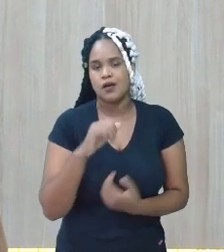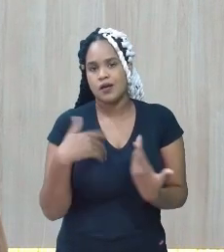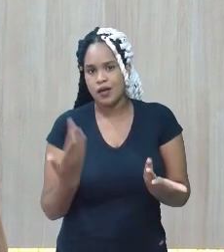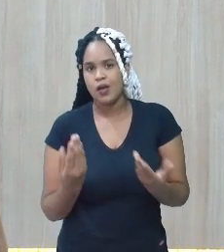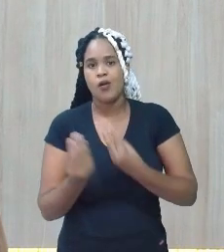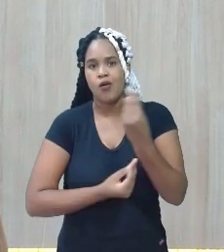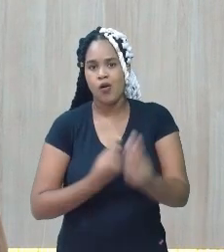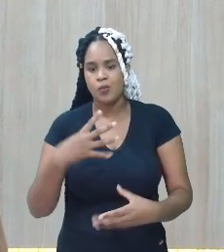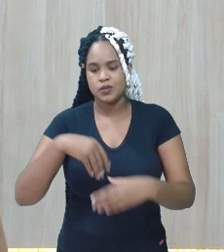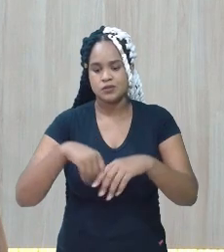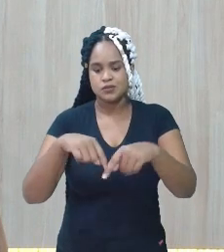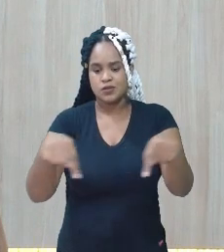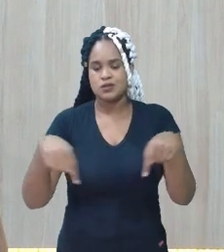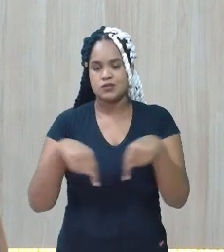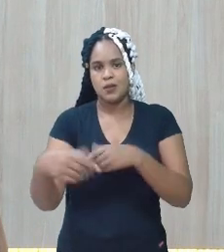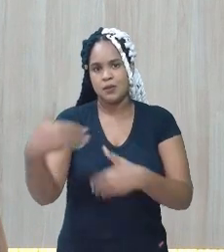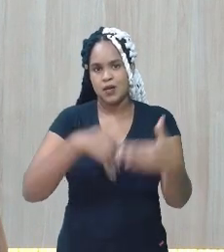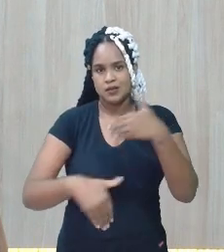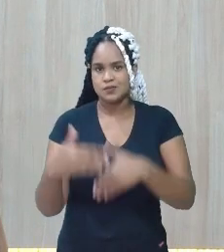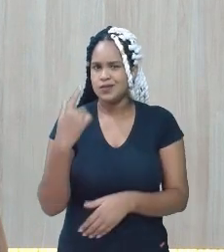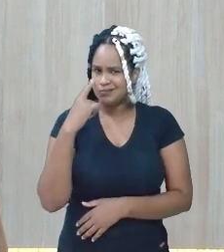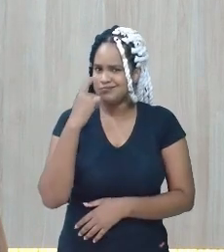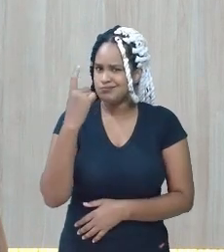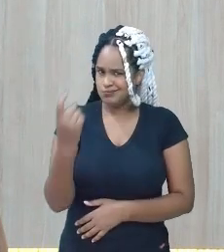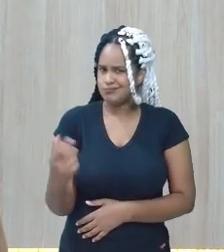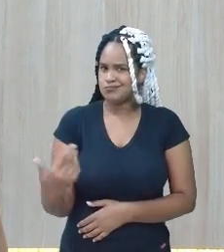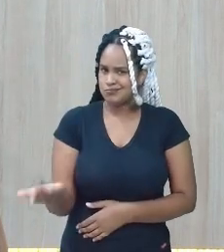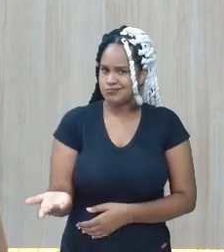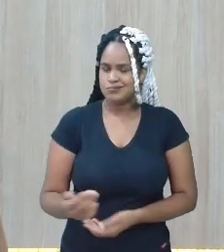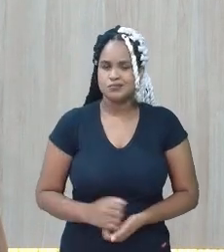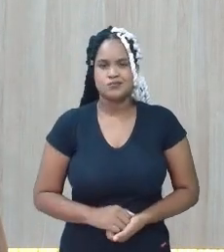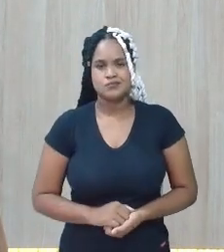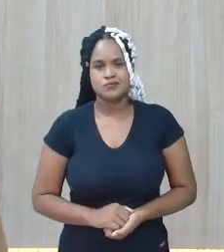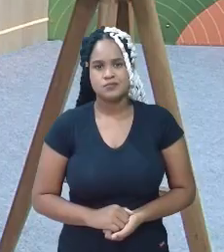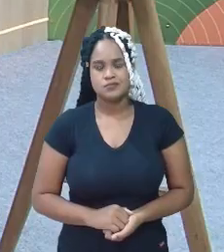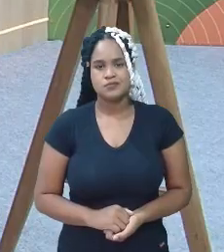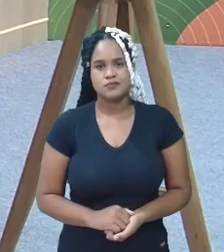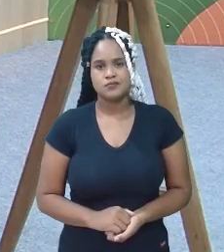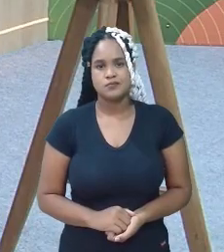sua participação em sala de aula. Muito interessante essa atividade, vale a pena.